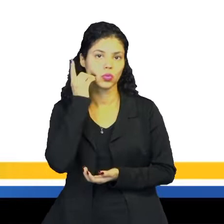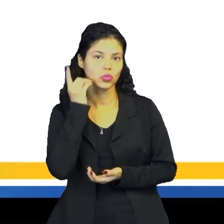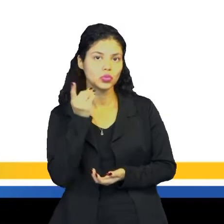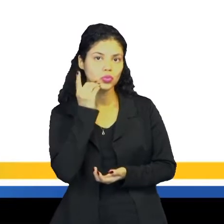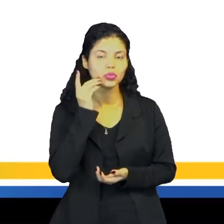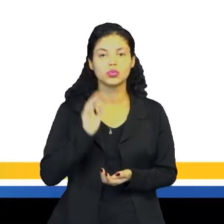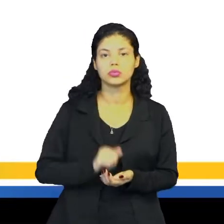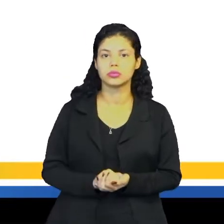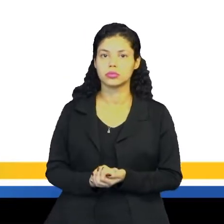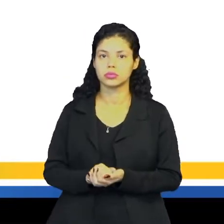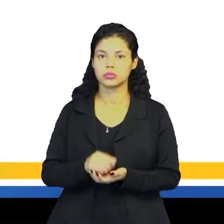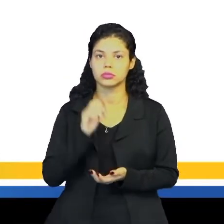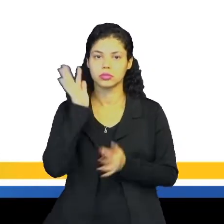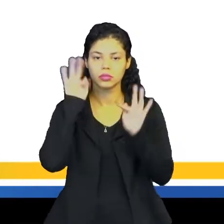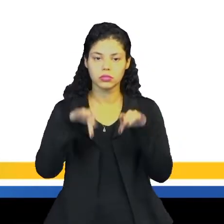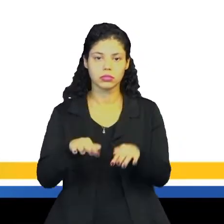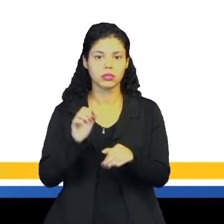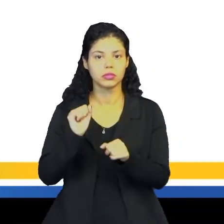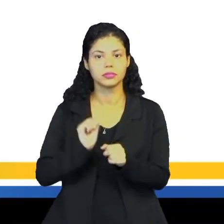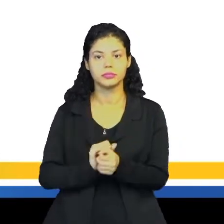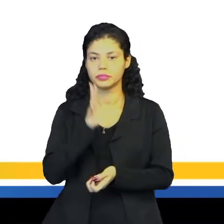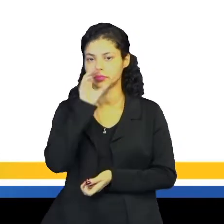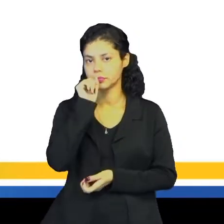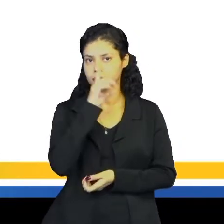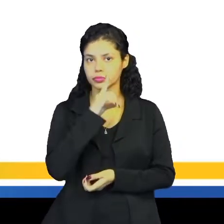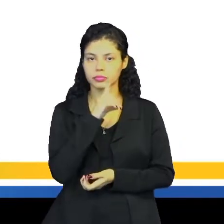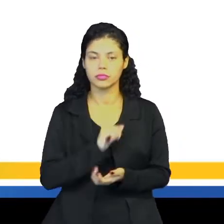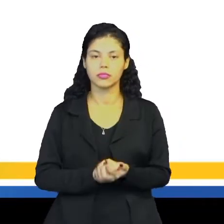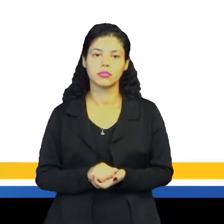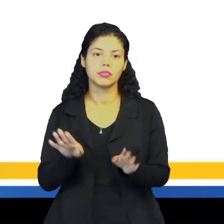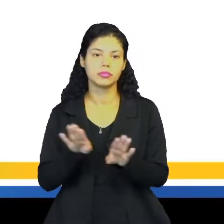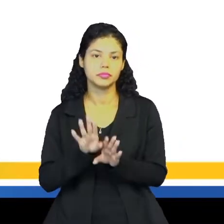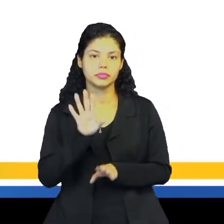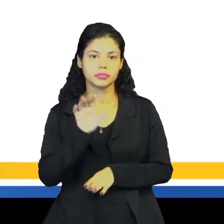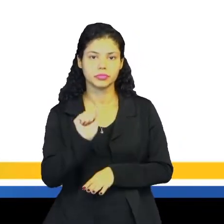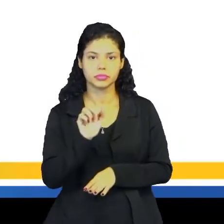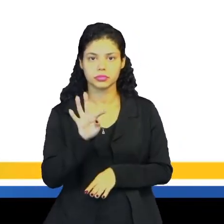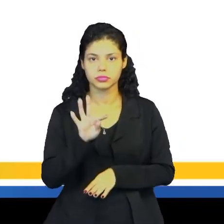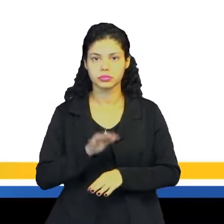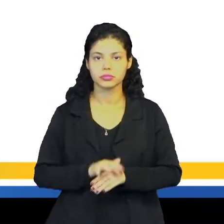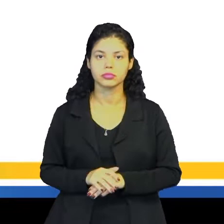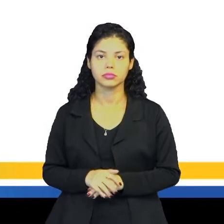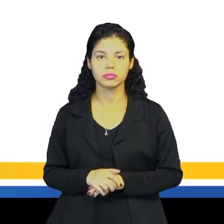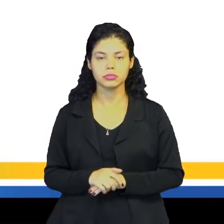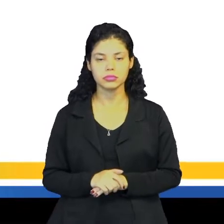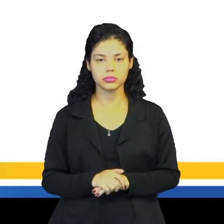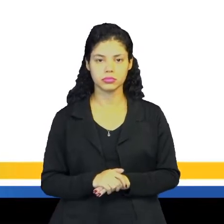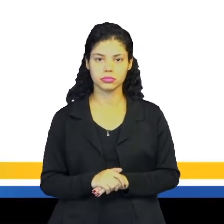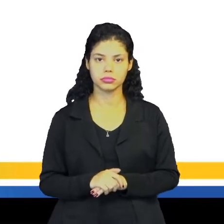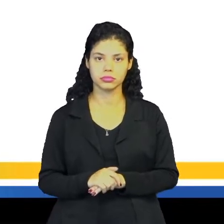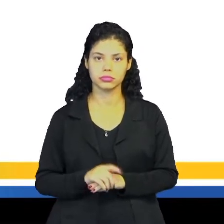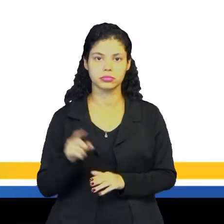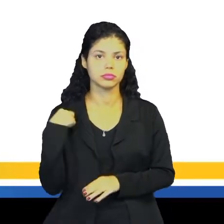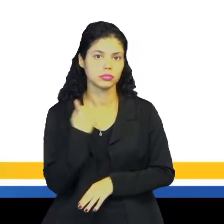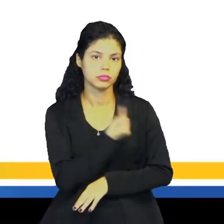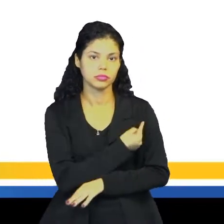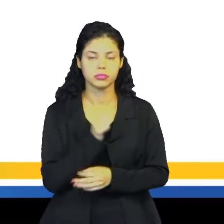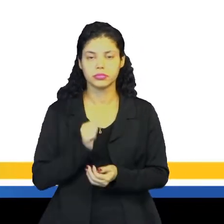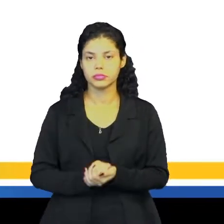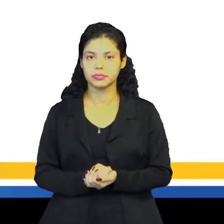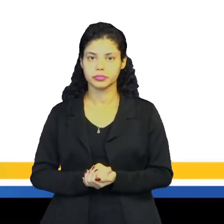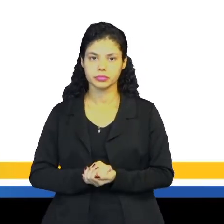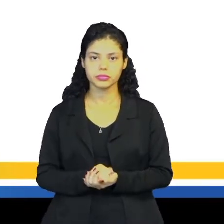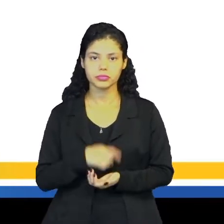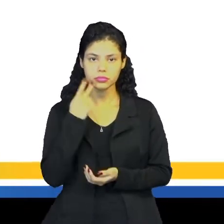dias, data, fim de semana. Nós temos também o at, né? Em preposição de tempo, e nós vamos falar sobre